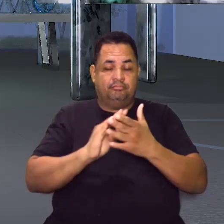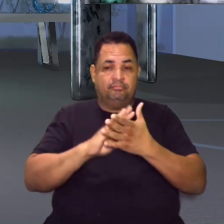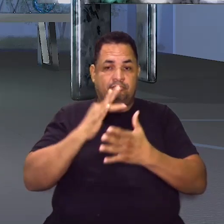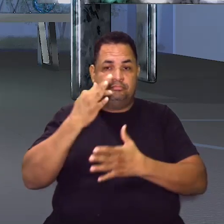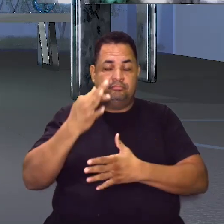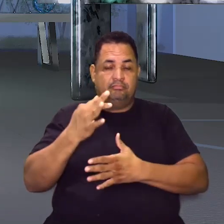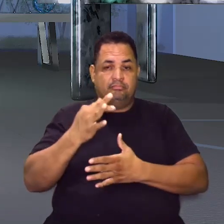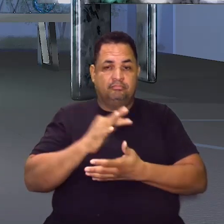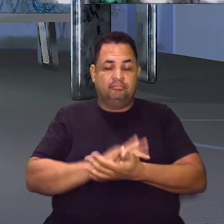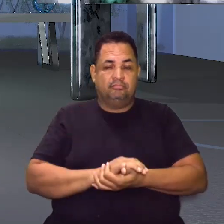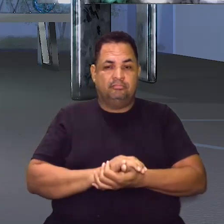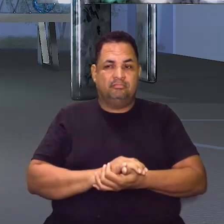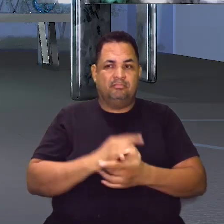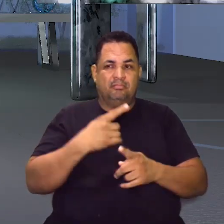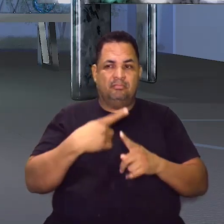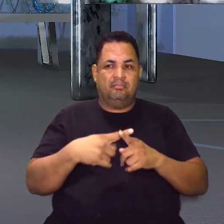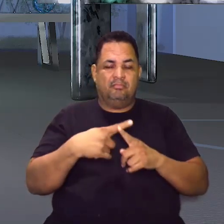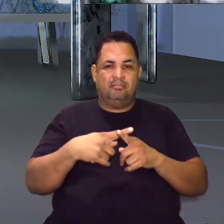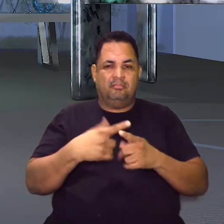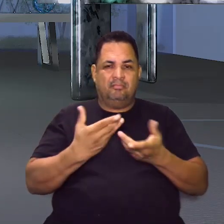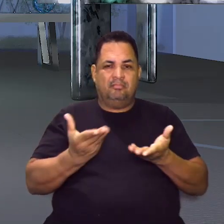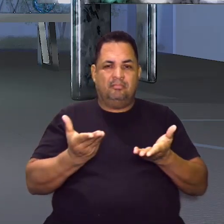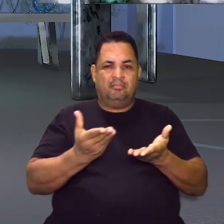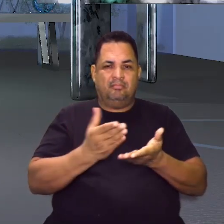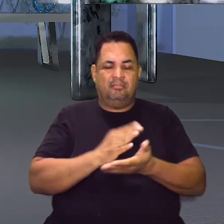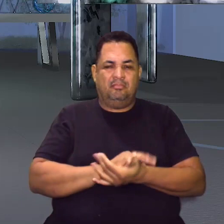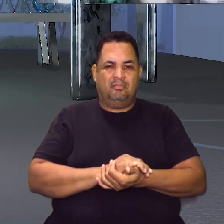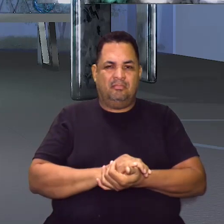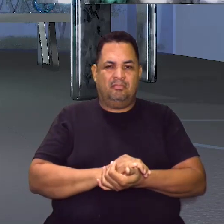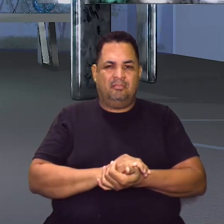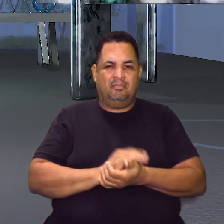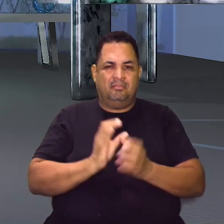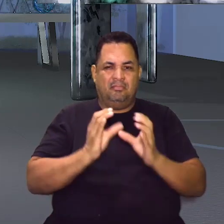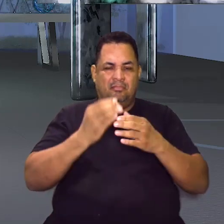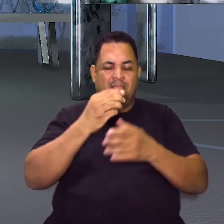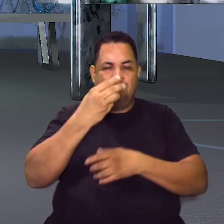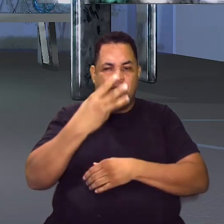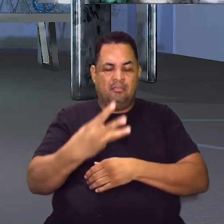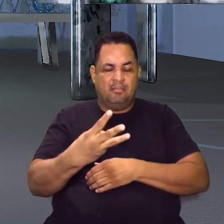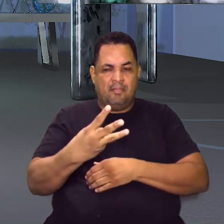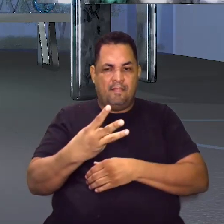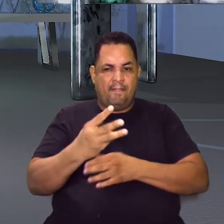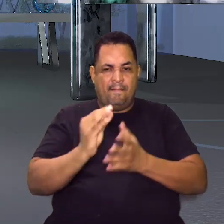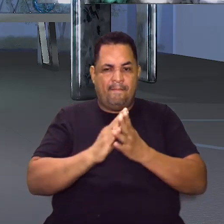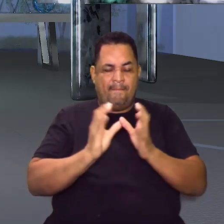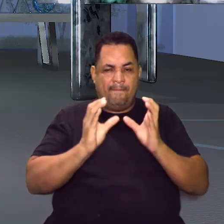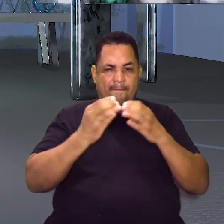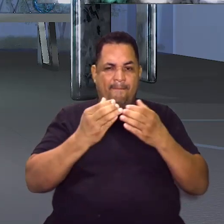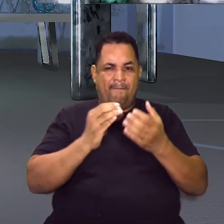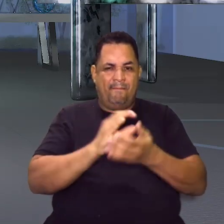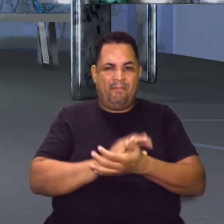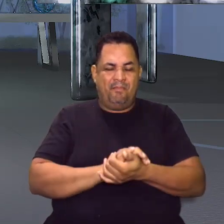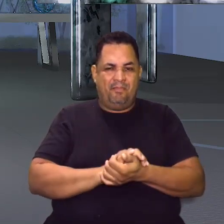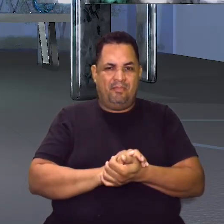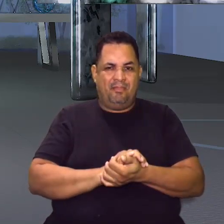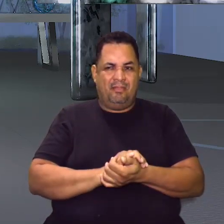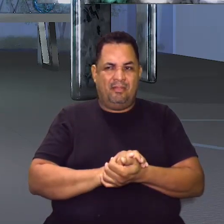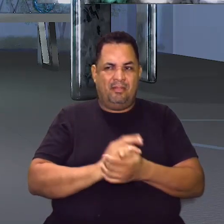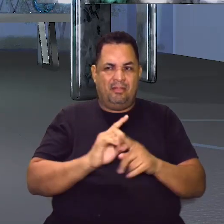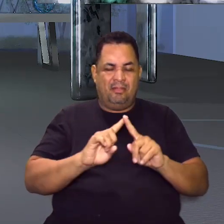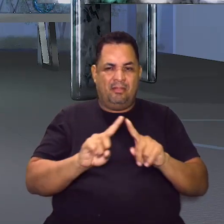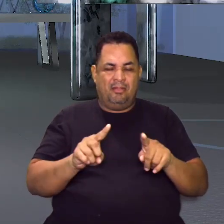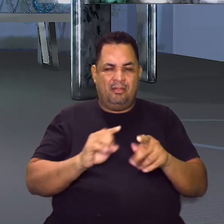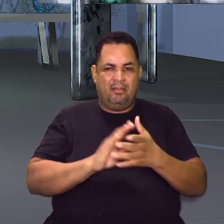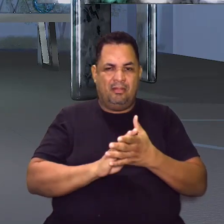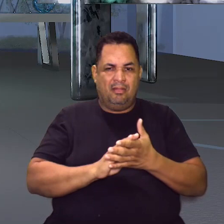F. Os internos, por quê? Porque eles estão lá no grupo 3, na família 3,